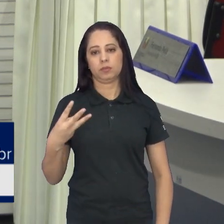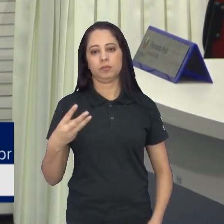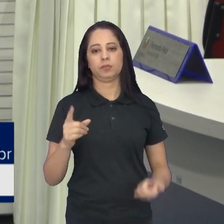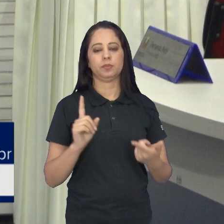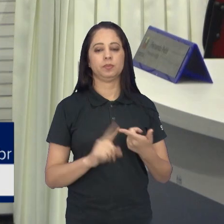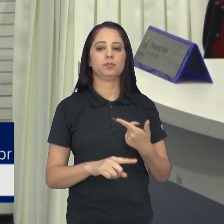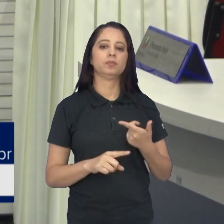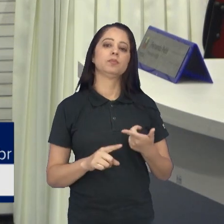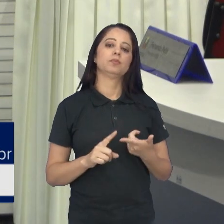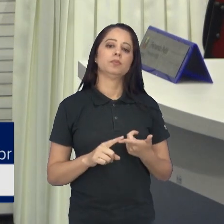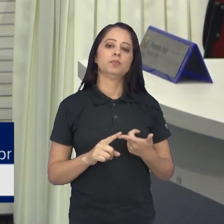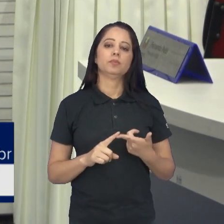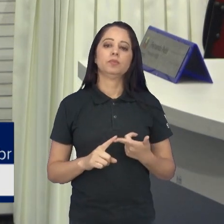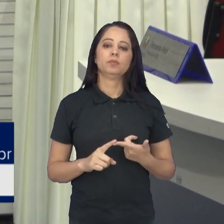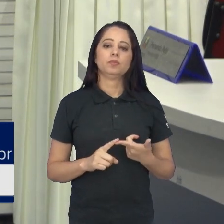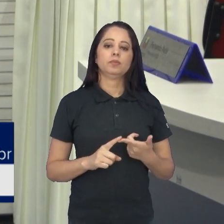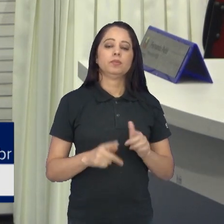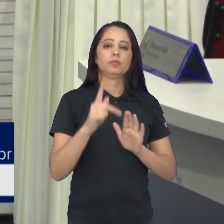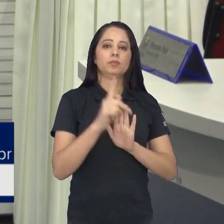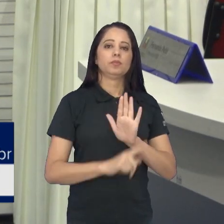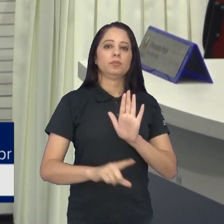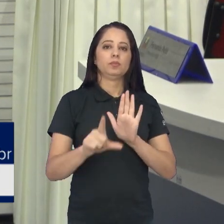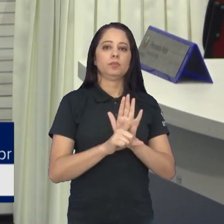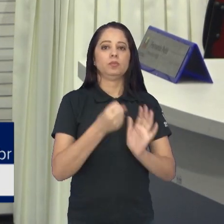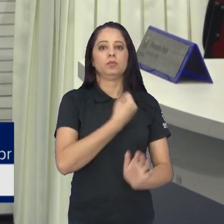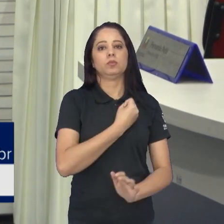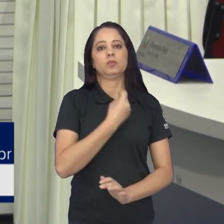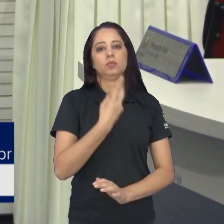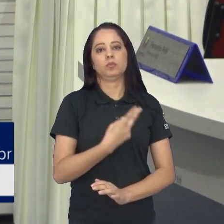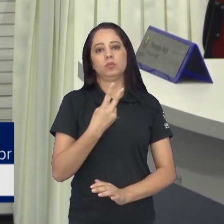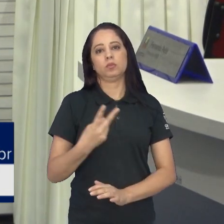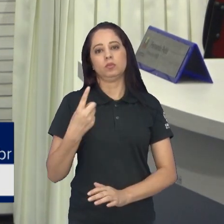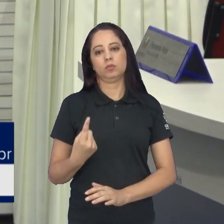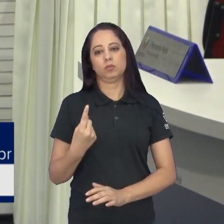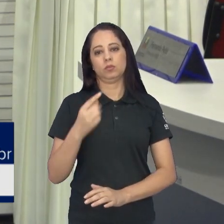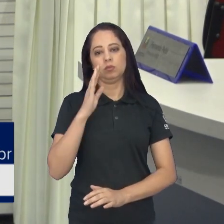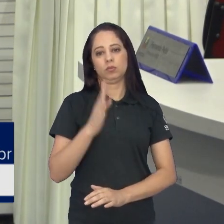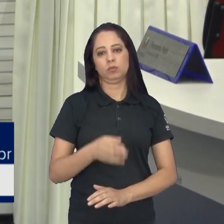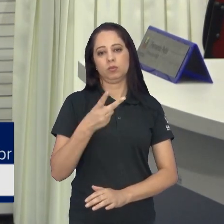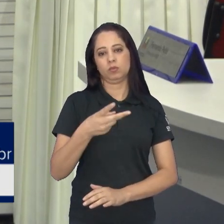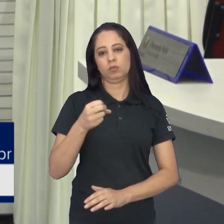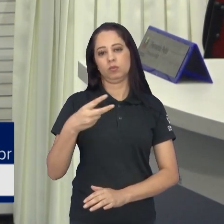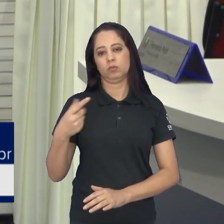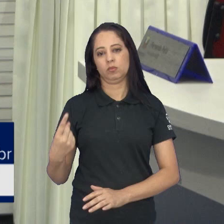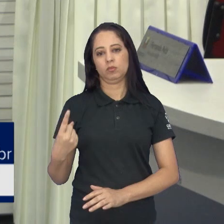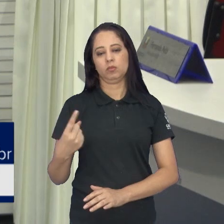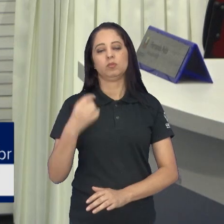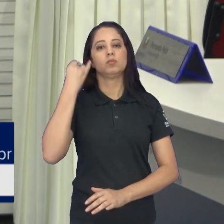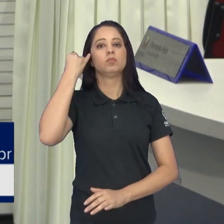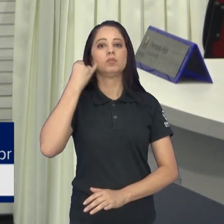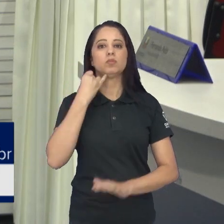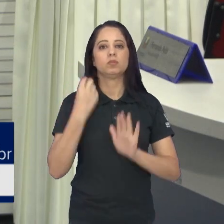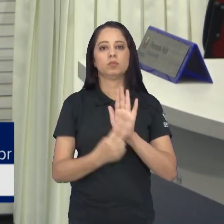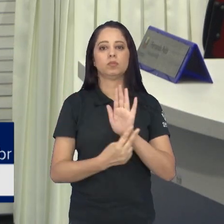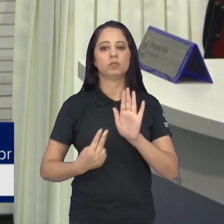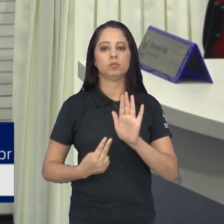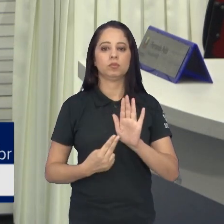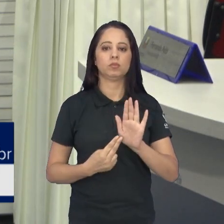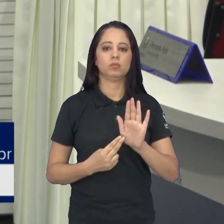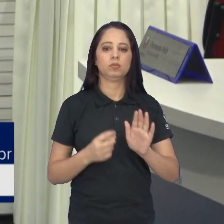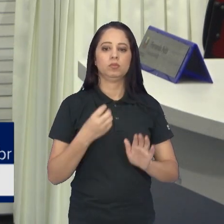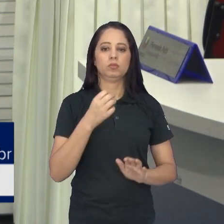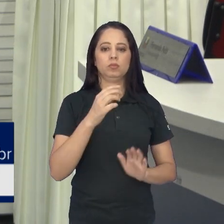6185/2023. Projeto de lei número 221/2023, de autoria do vereador Zé Luiz. Processo